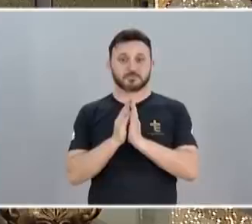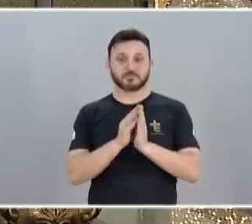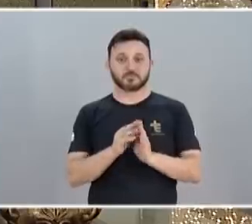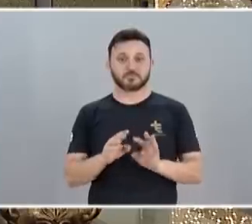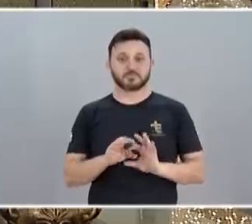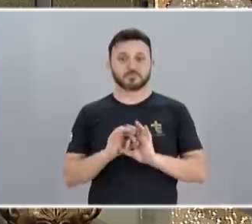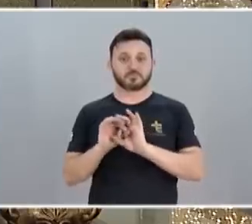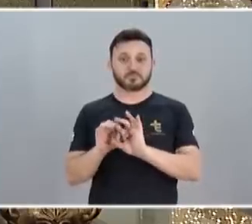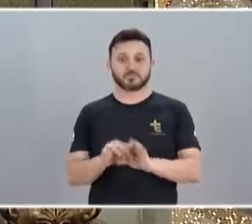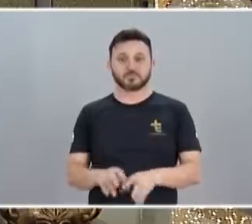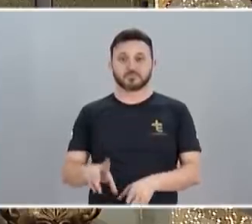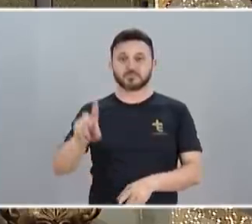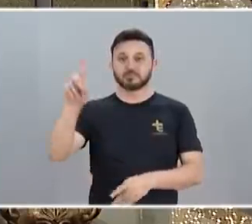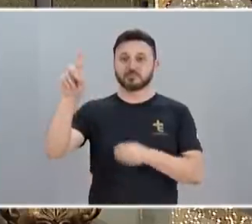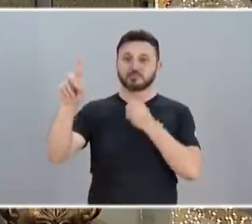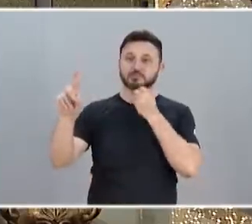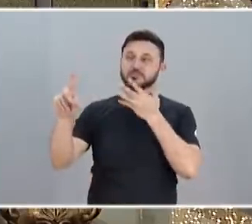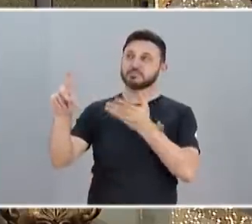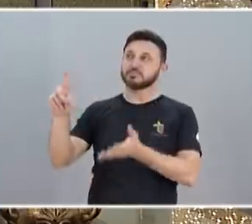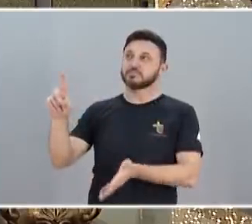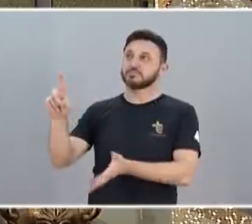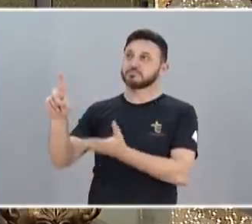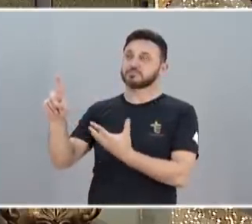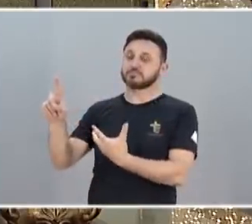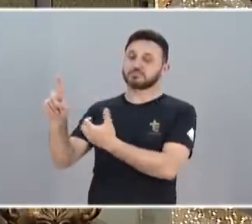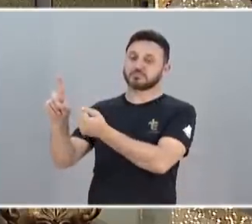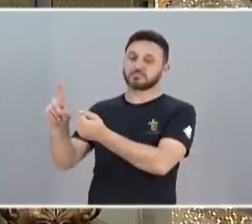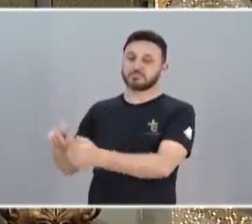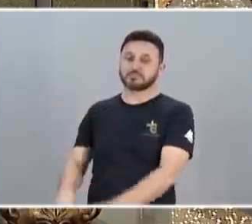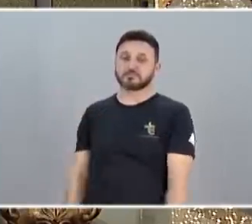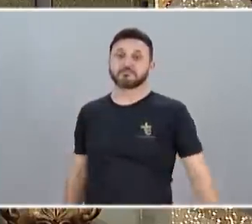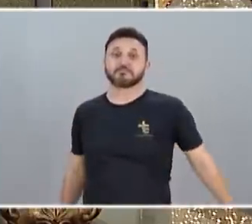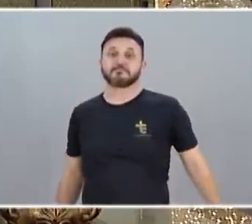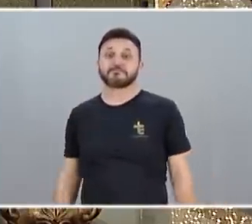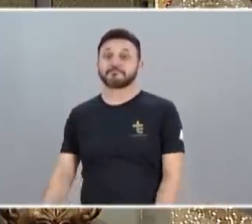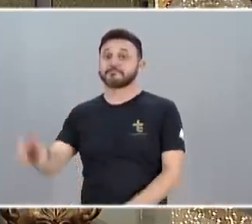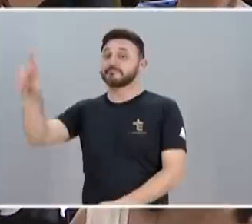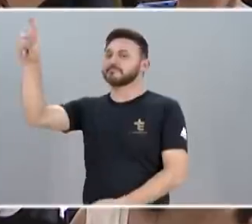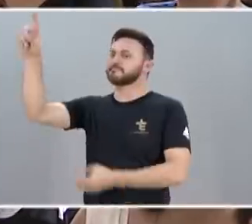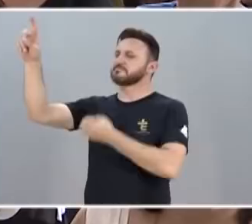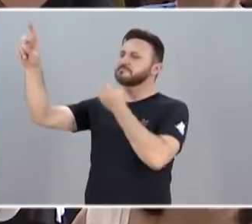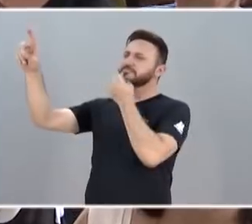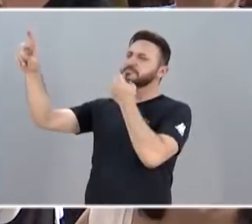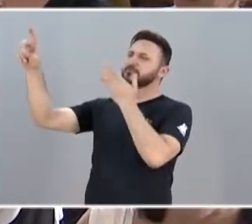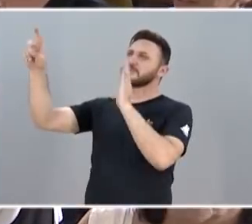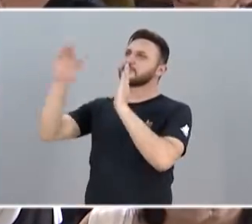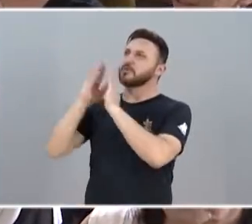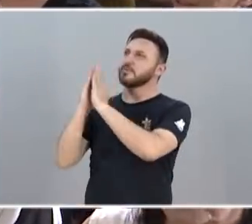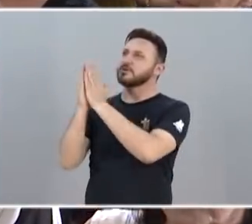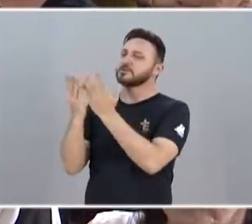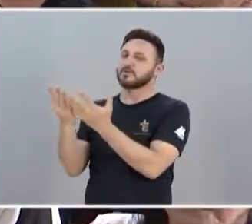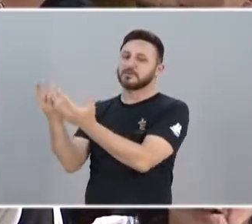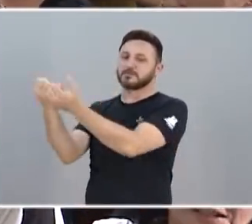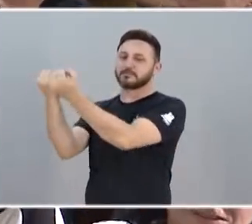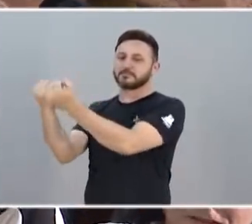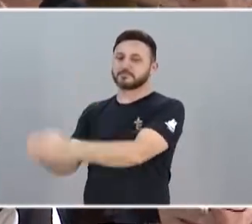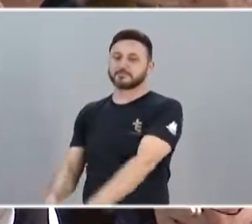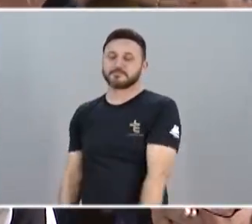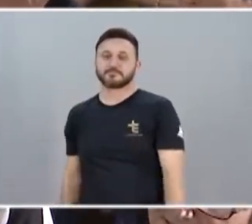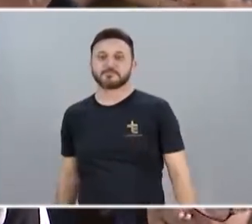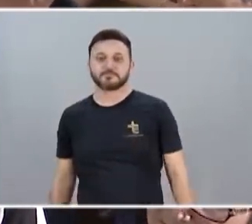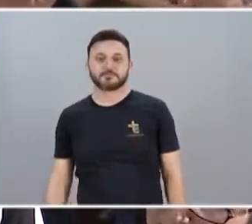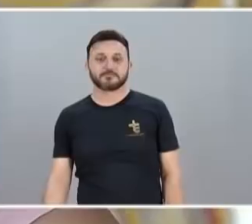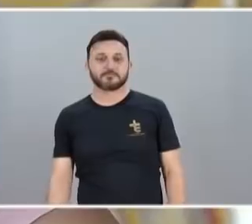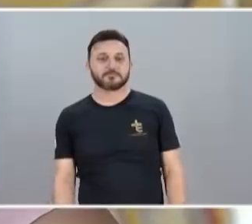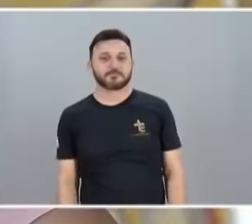universal. Deus de bondade, atendei nossa oração todos. Deus de bondade, atendei nossa